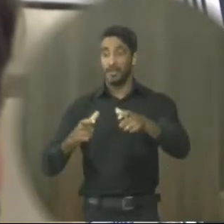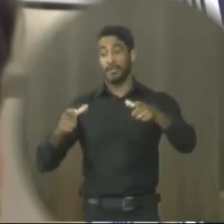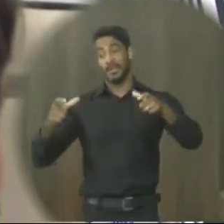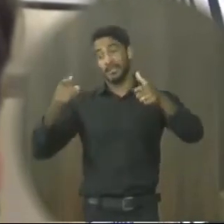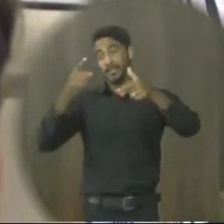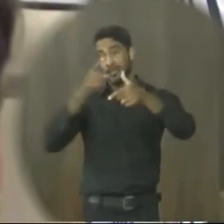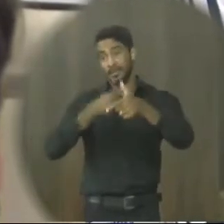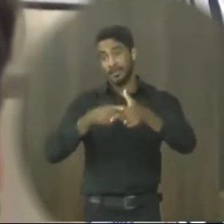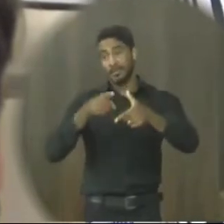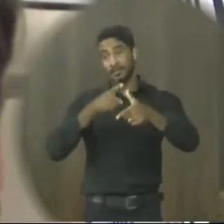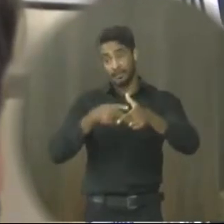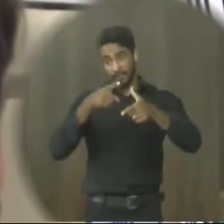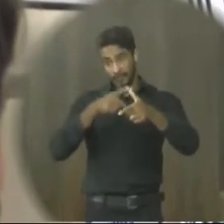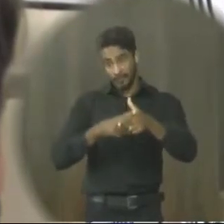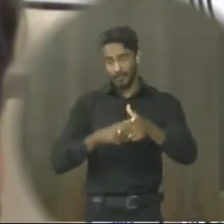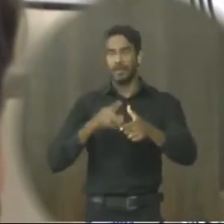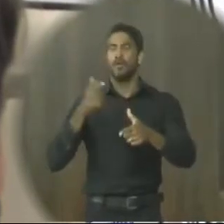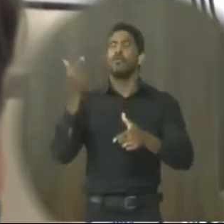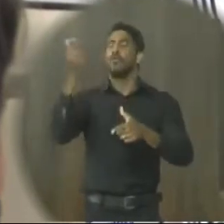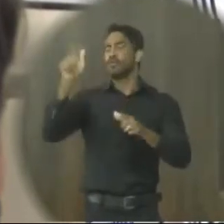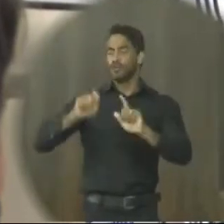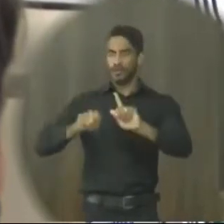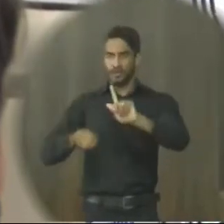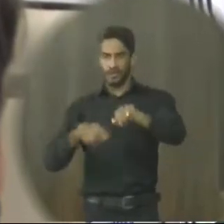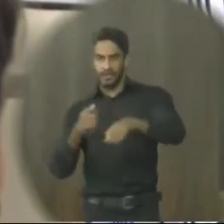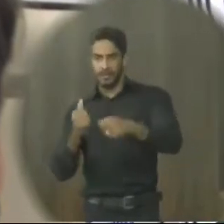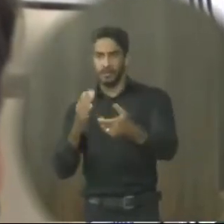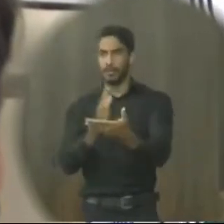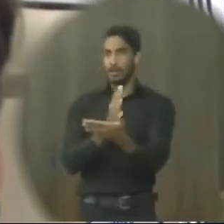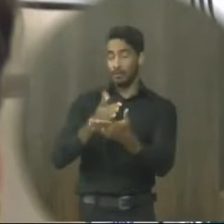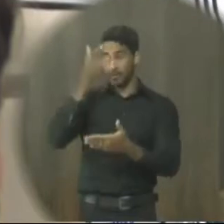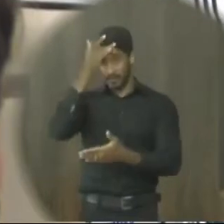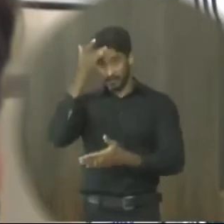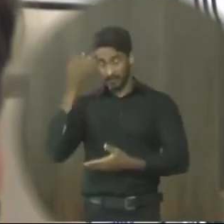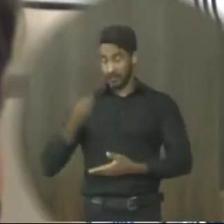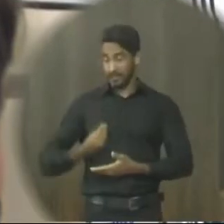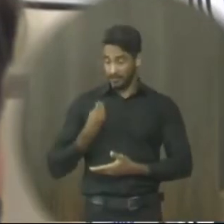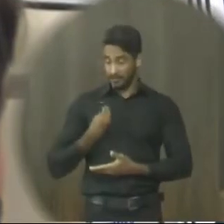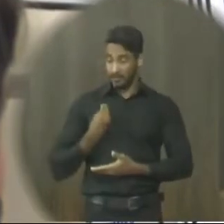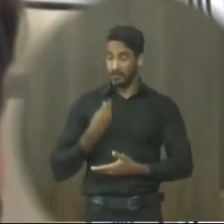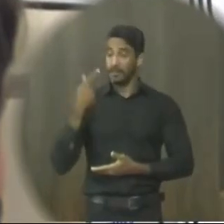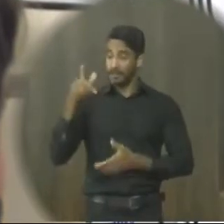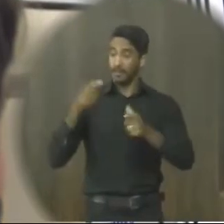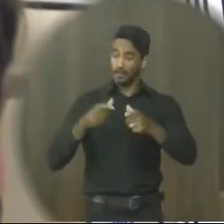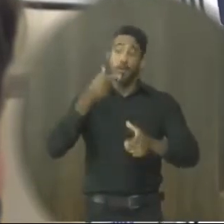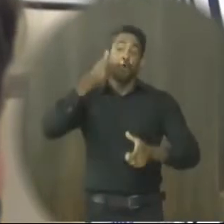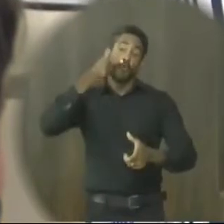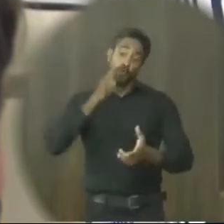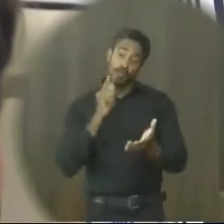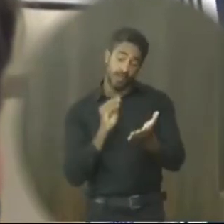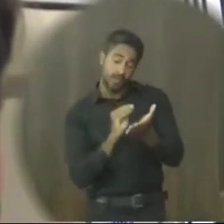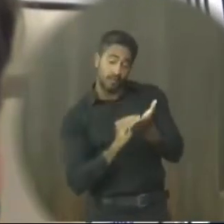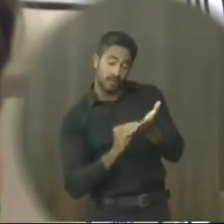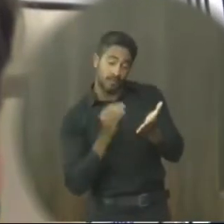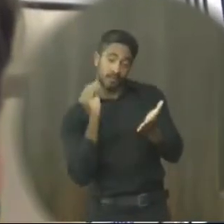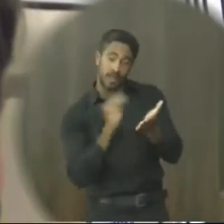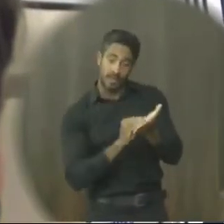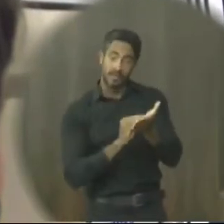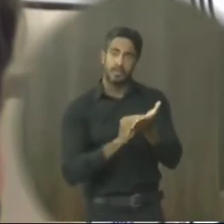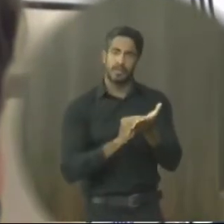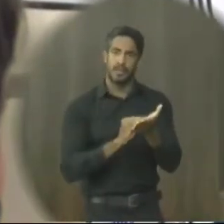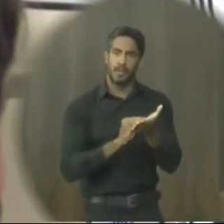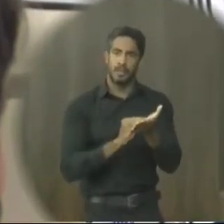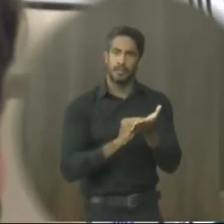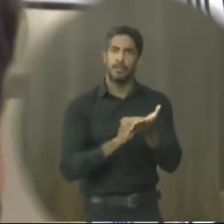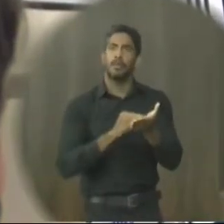problema. Em outras gestões, alguns moradores conseguiram a certidão e conseguir instalar ali